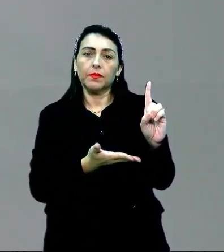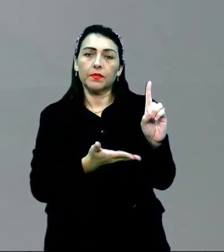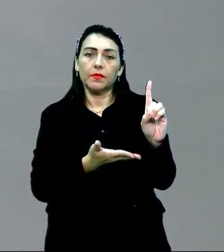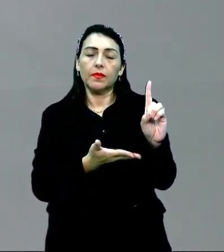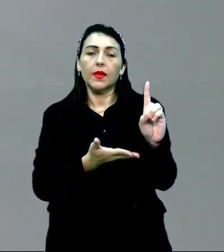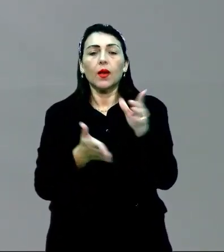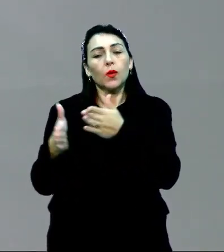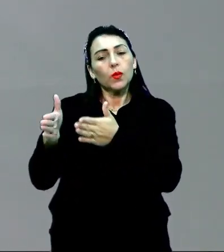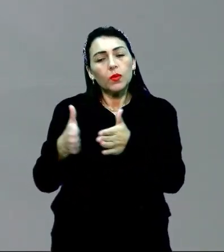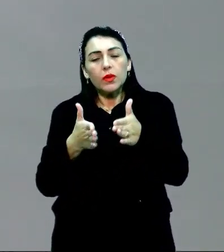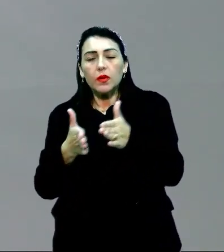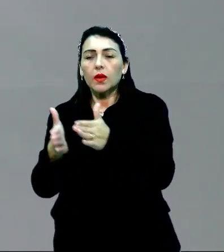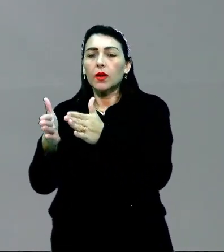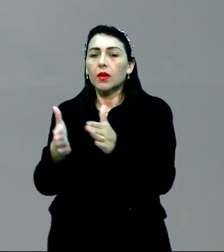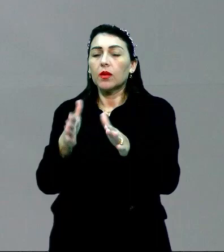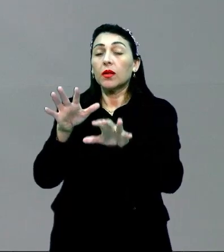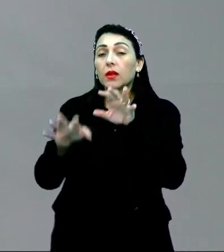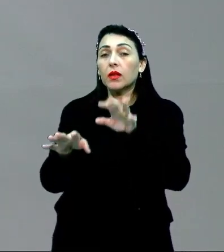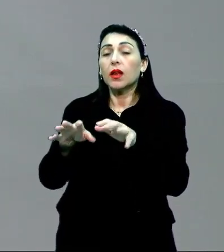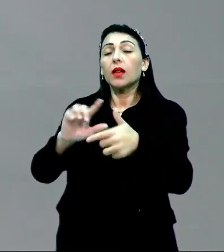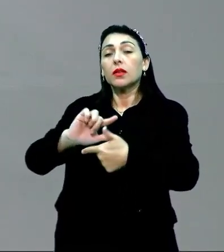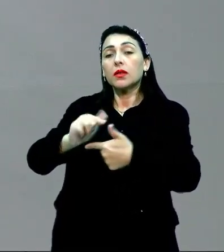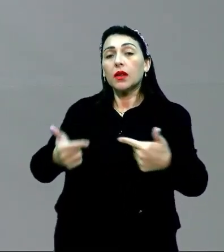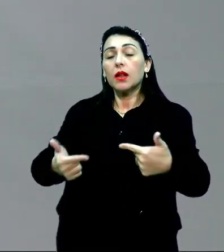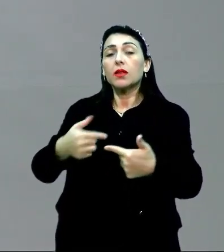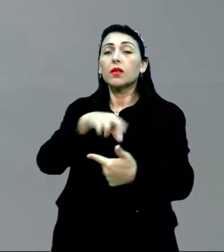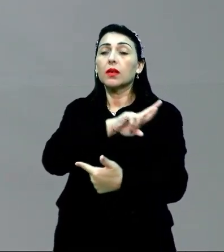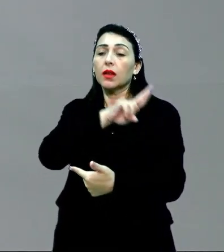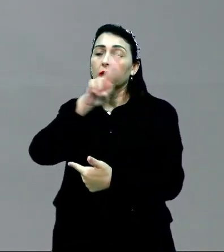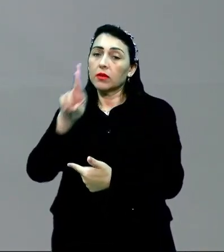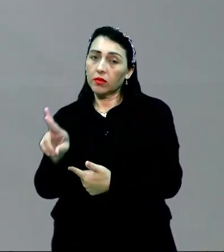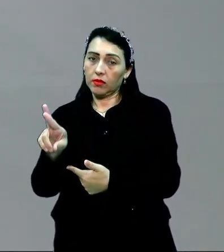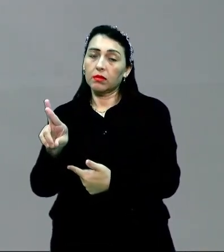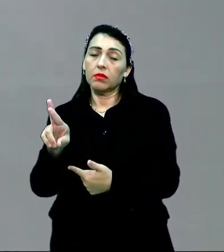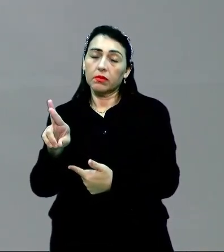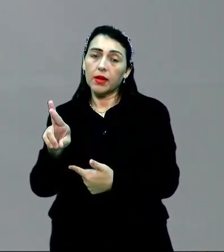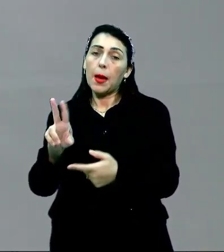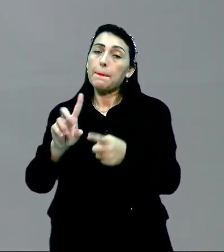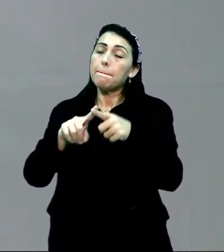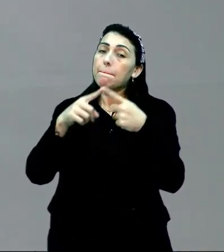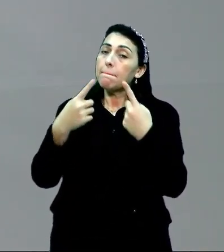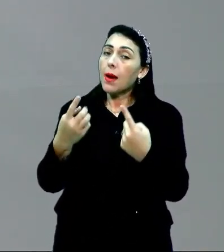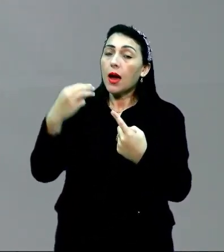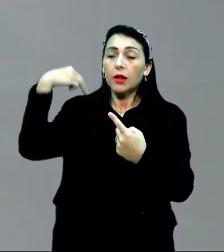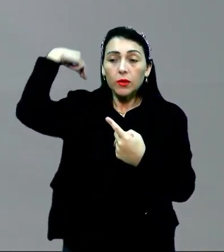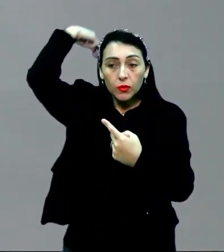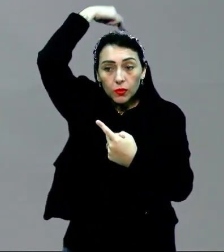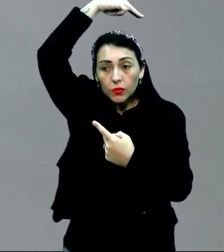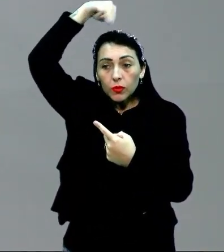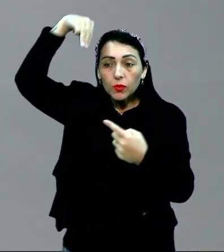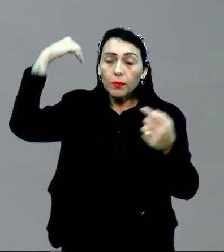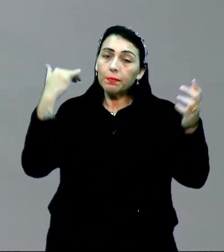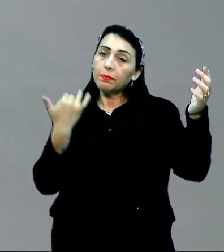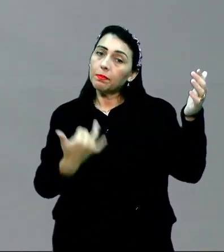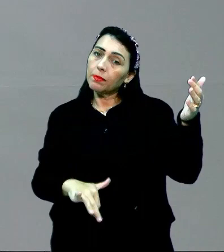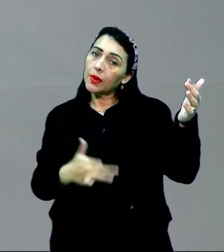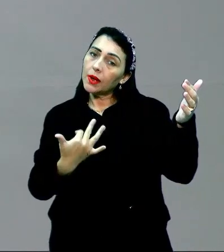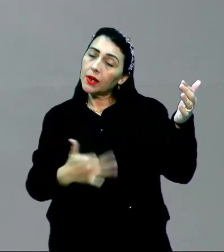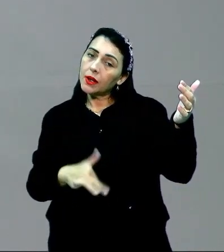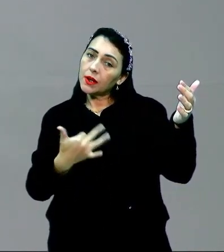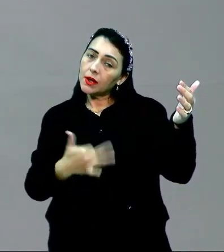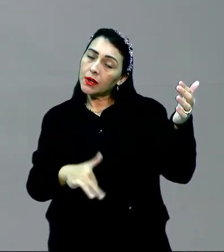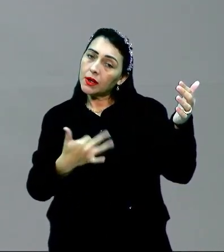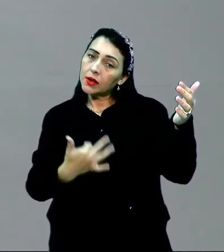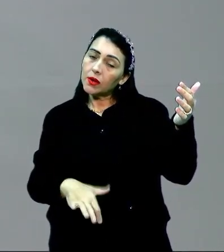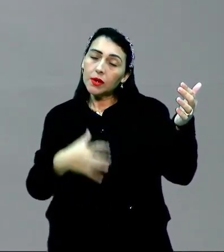seus caminhos né de acordo com as tradições religiosas enfim mas o México né Essa Sensações